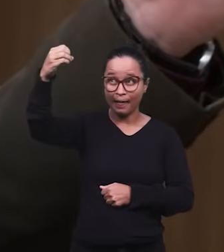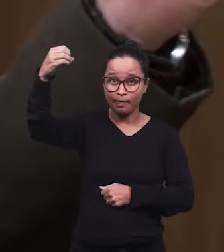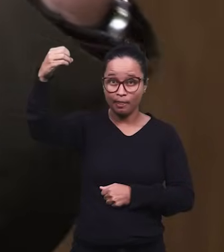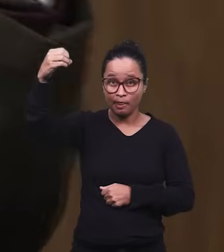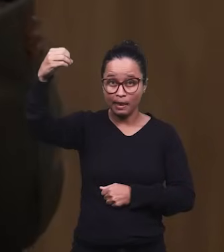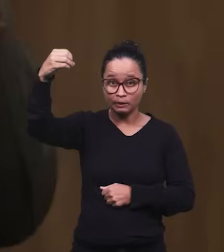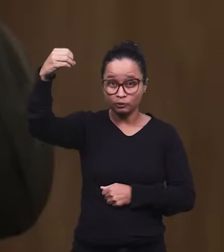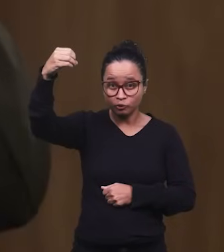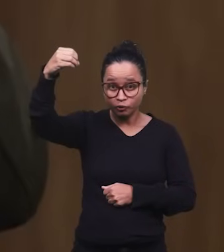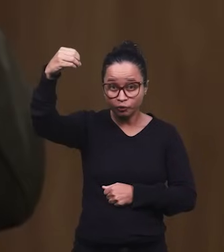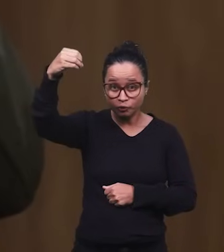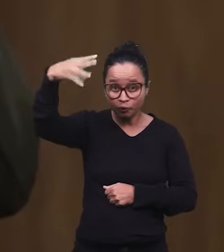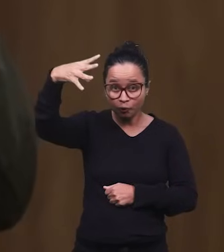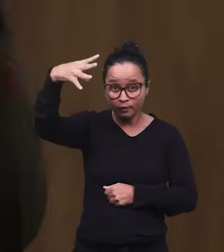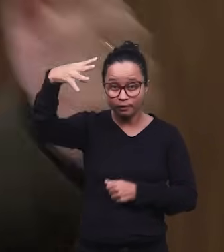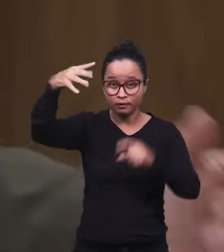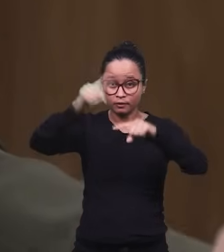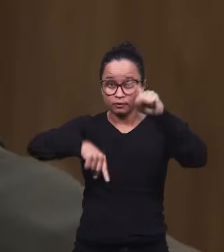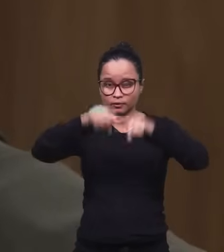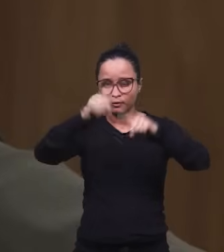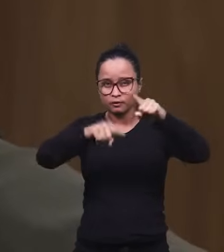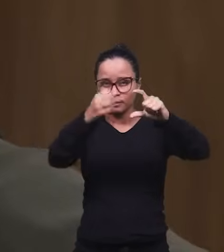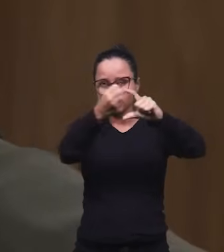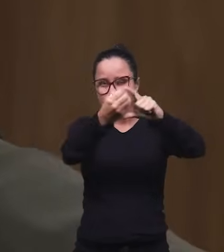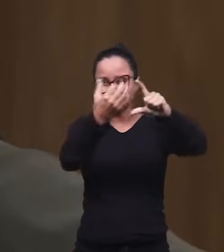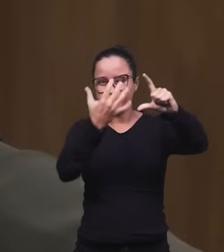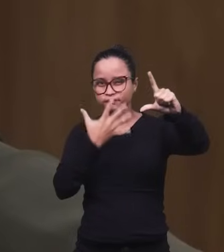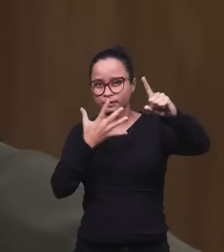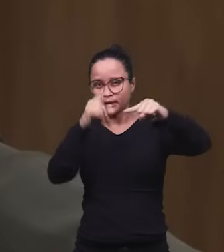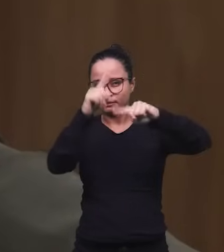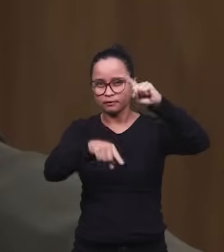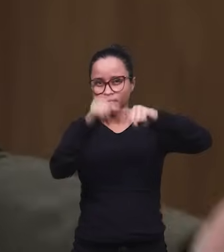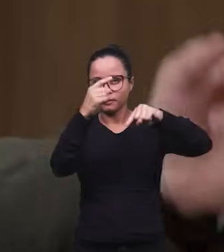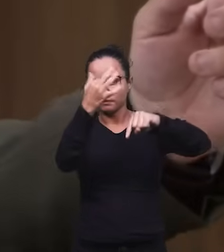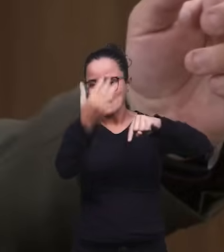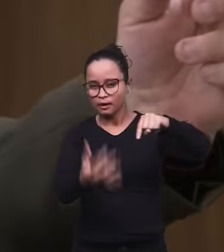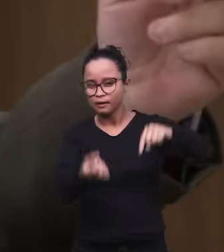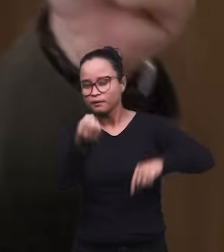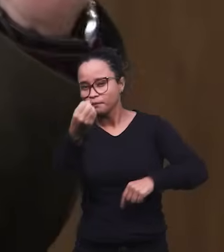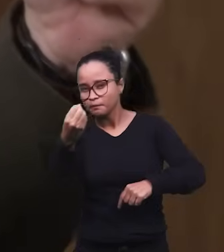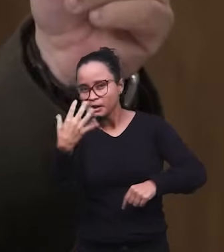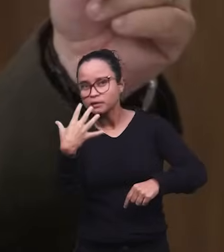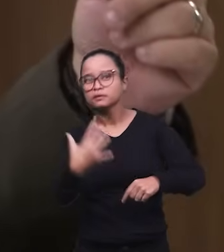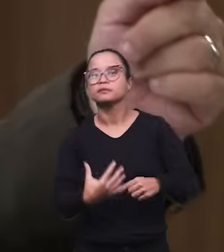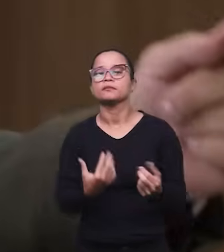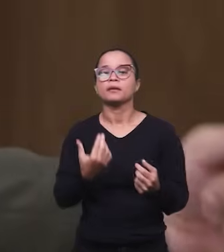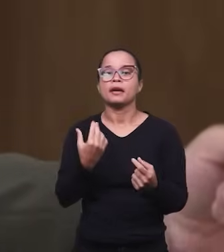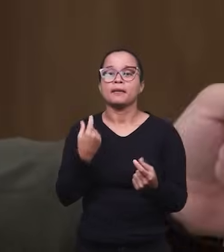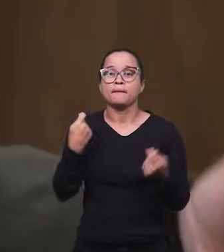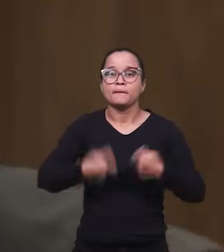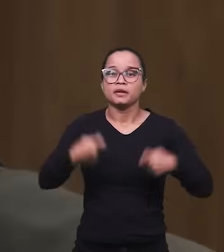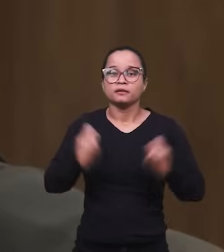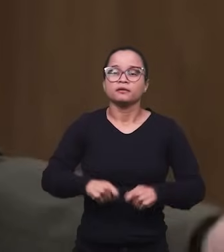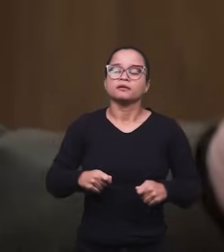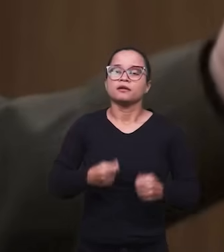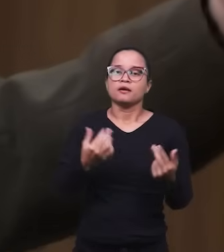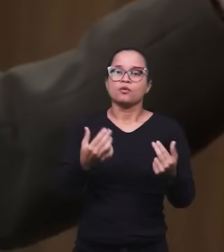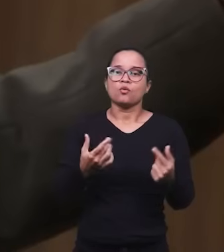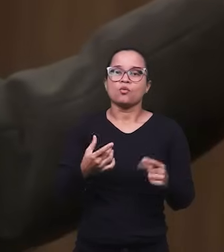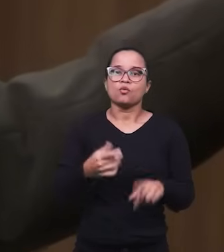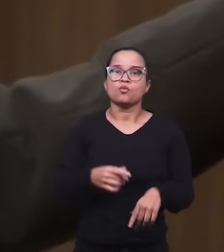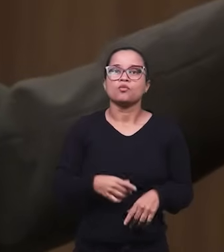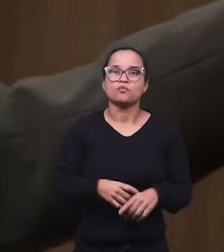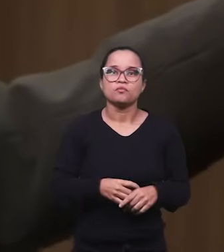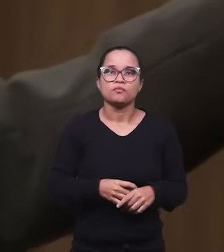no objeto, que chega no olho do observador, ela precisa ser igual à mesma luz que reflete no objeto